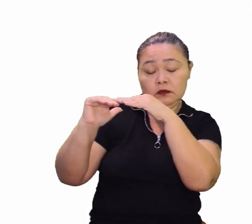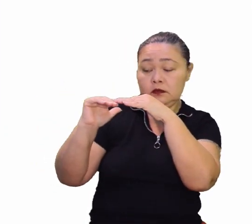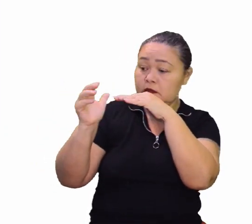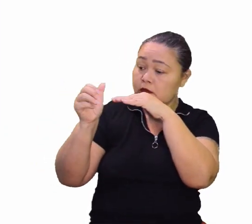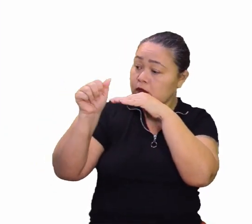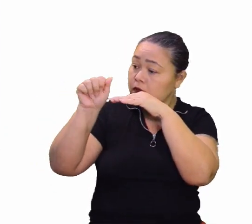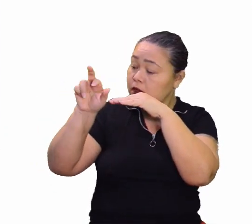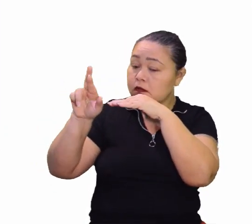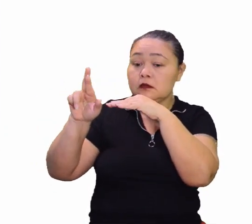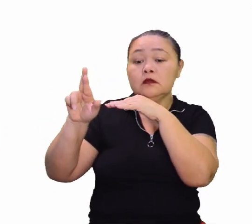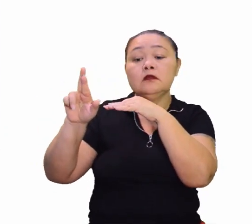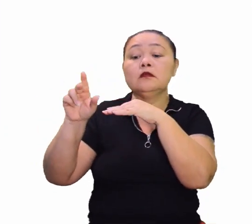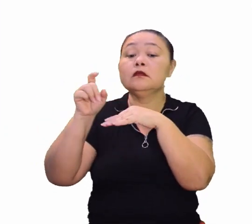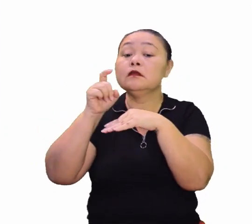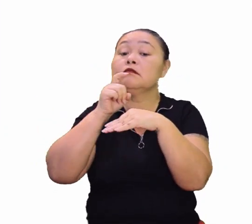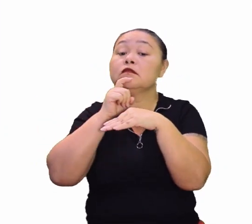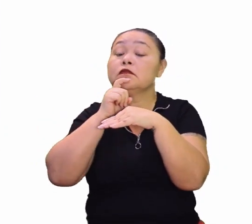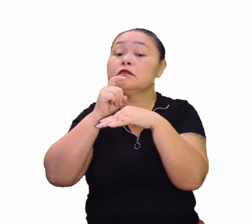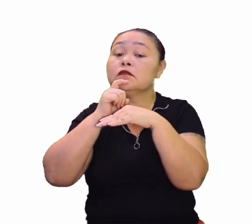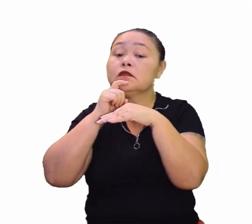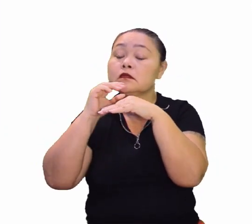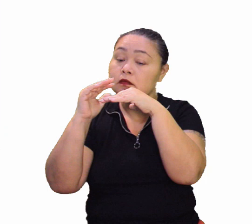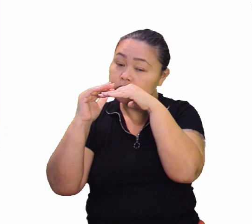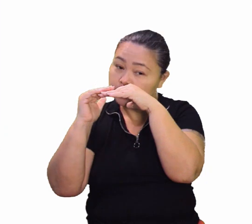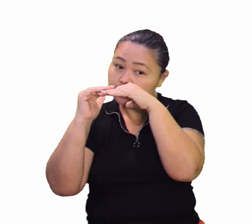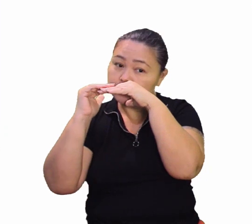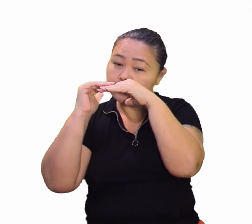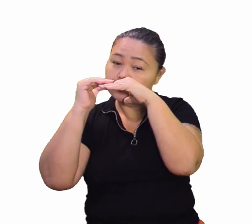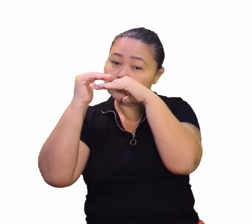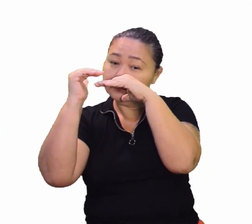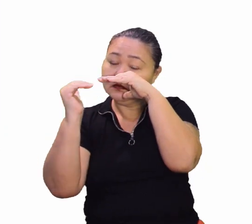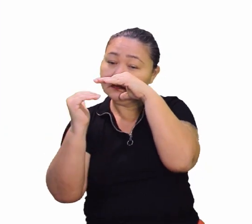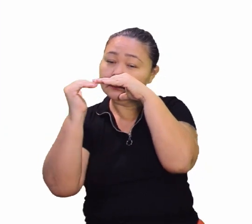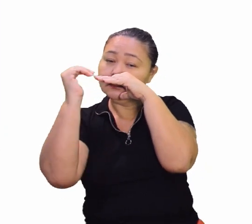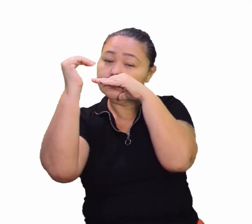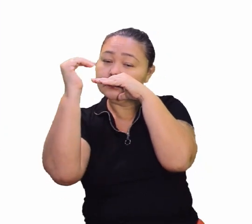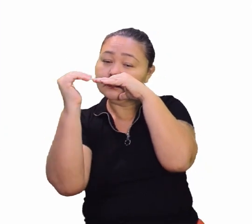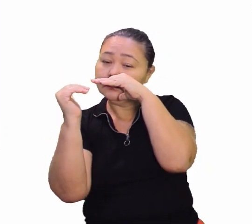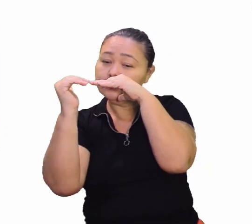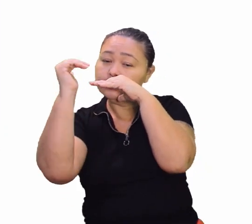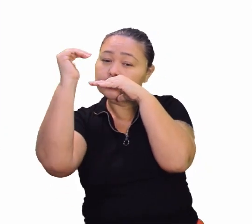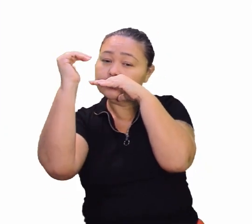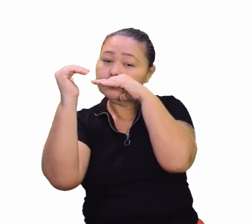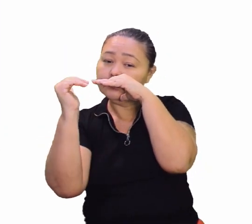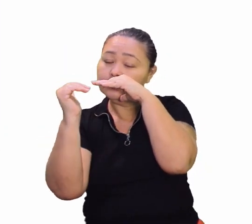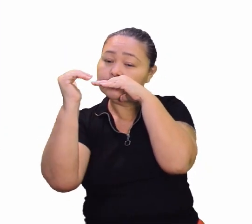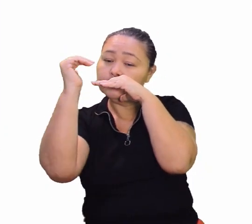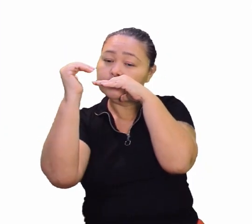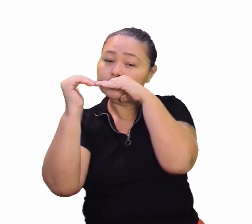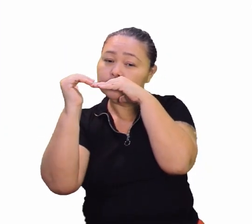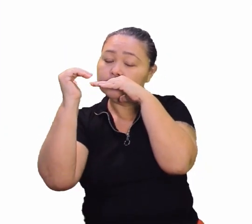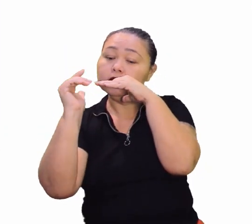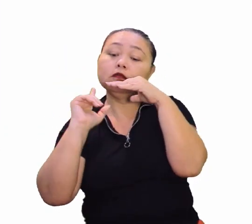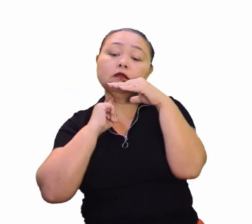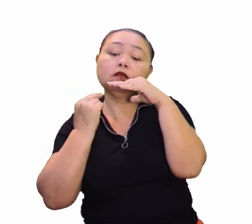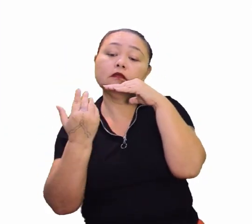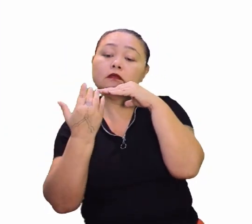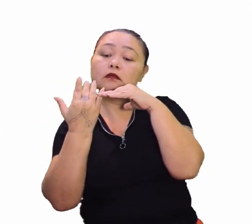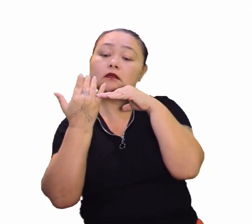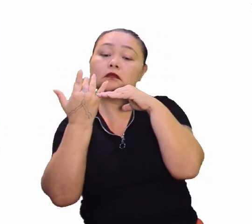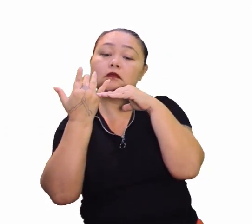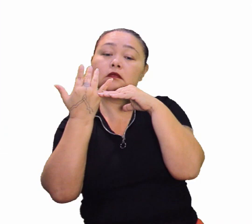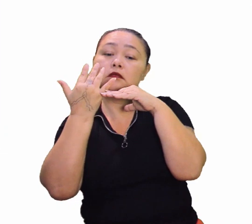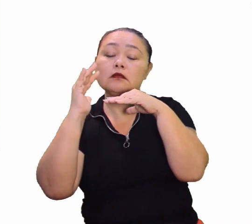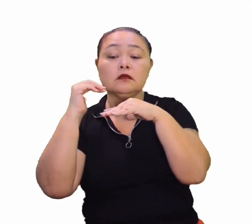a camada de ar mais frio, que acaba impedindo a liberação desses poluentes para